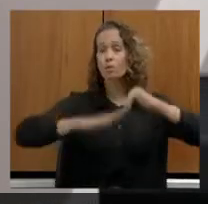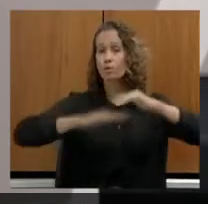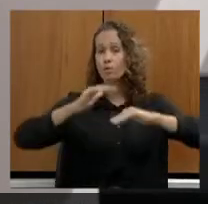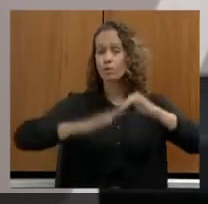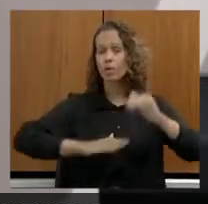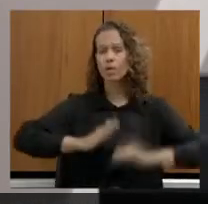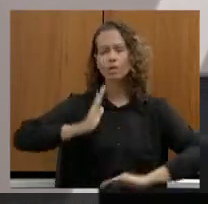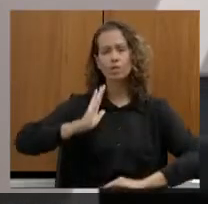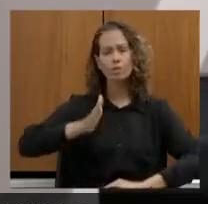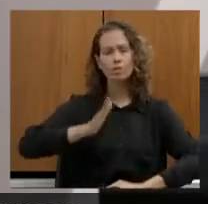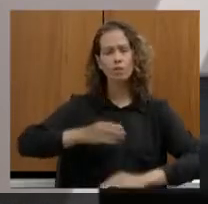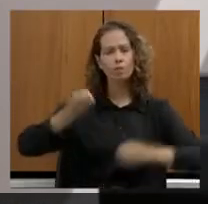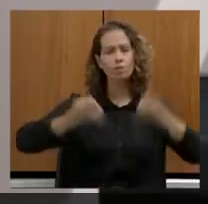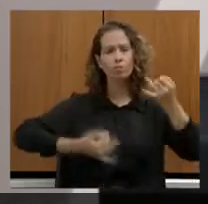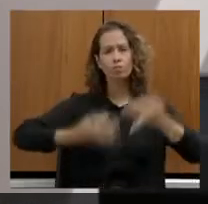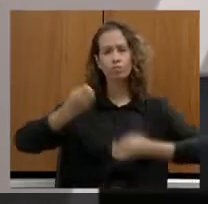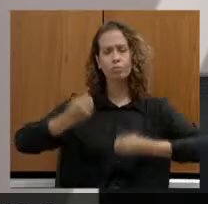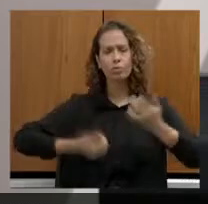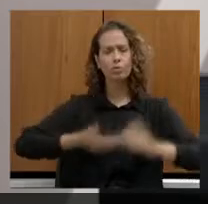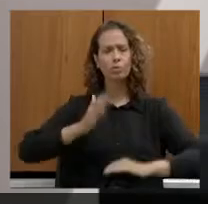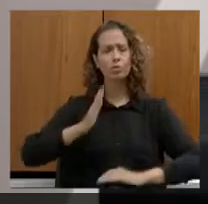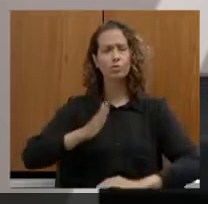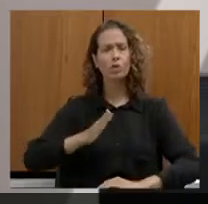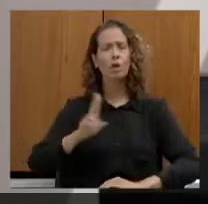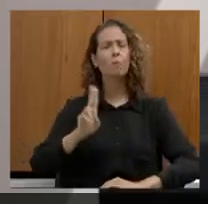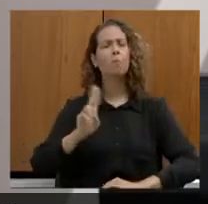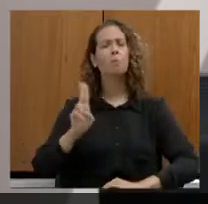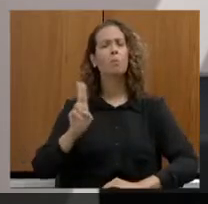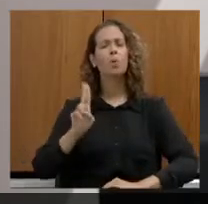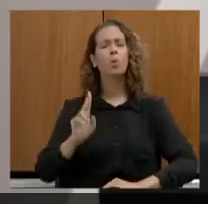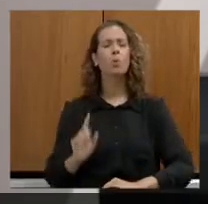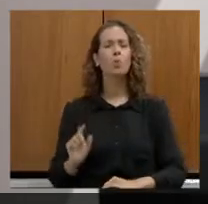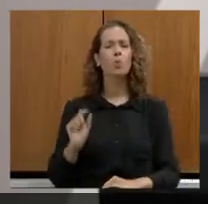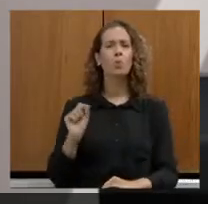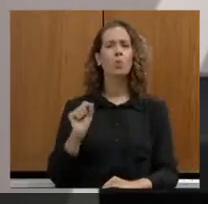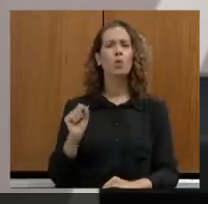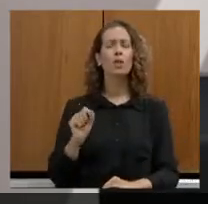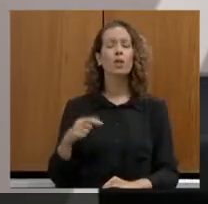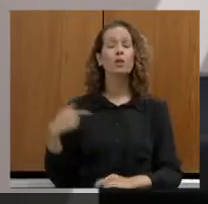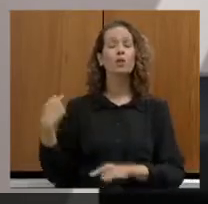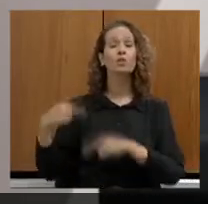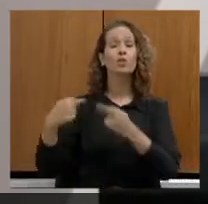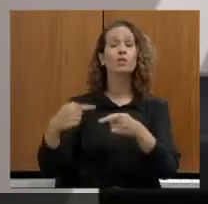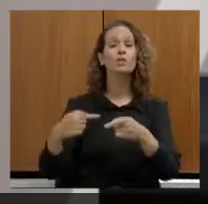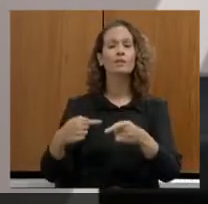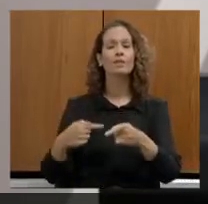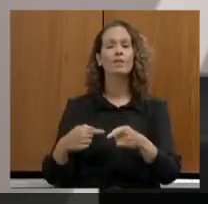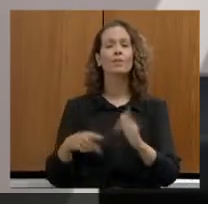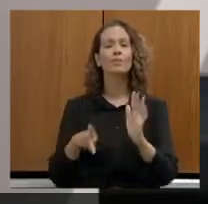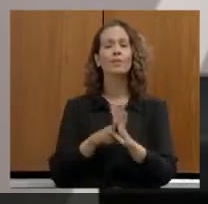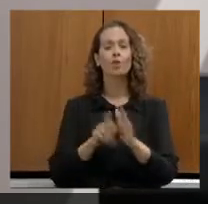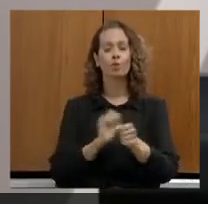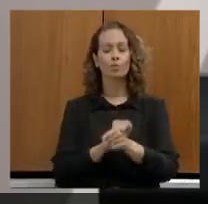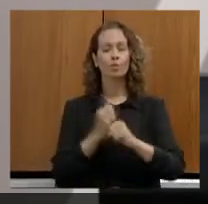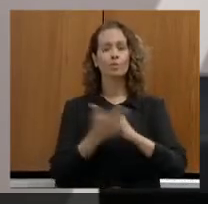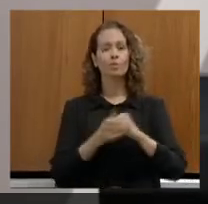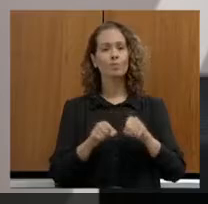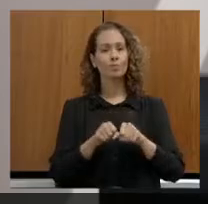estão descrevendo e denominando que chama aí de uma geração da pandemia